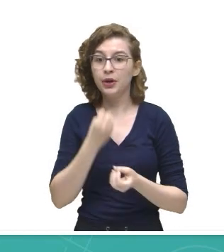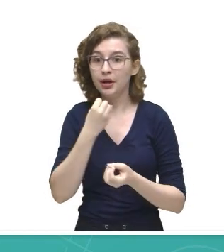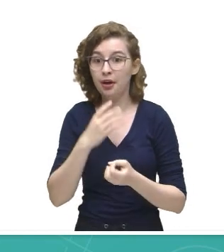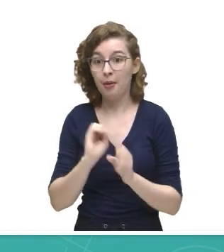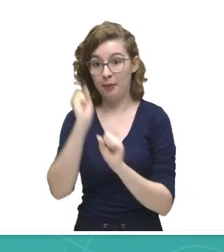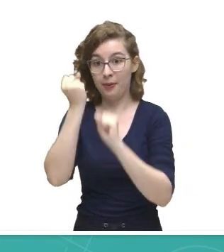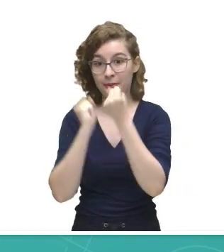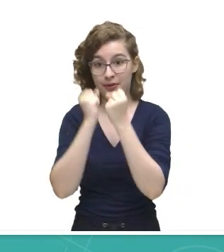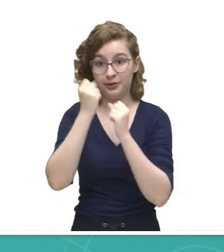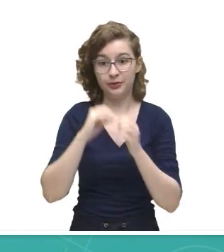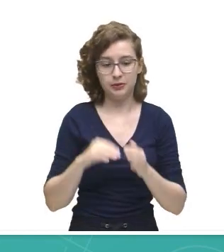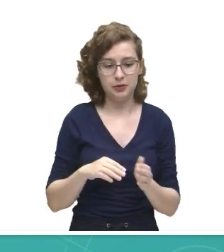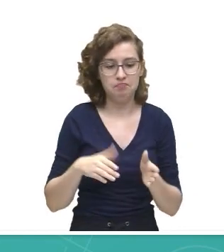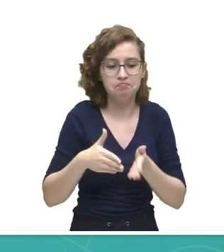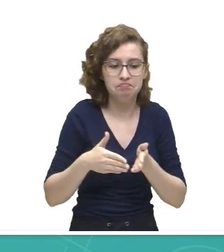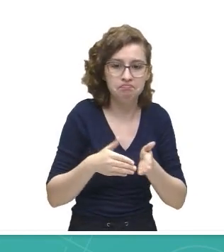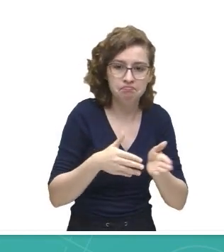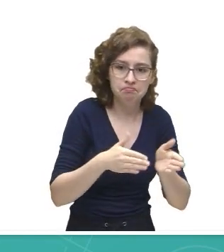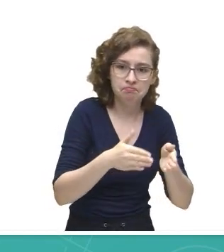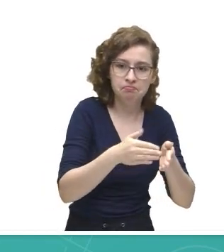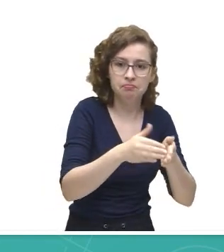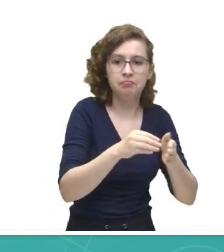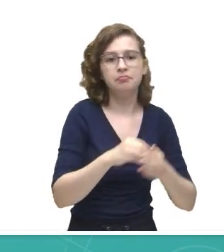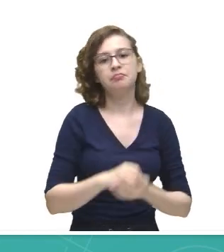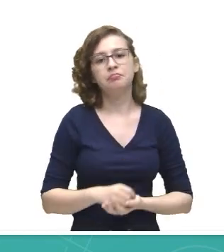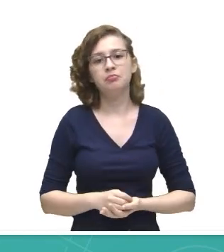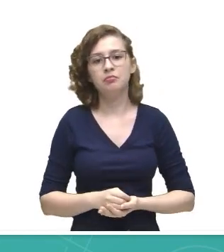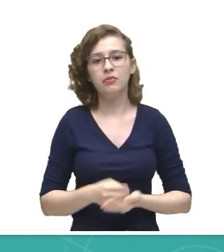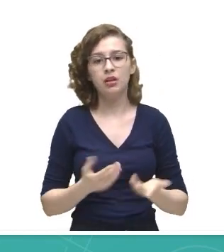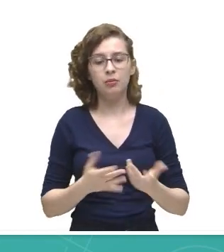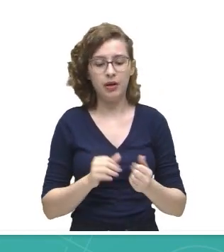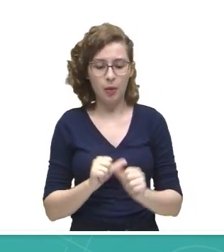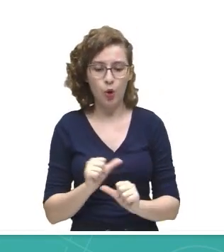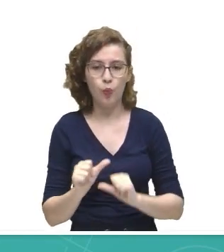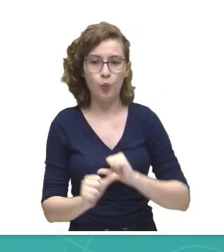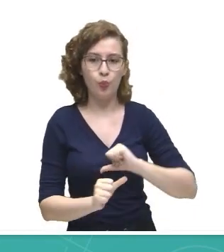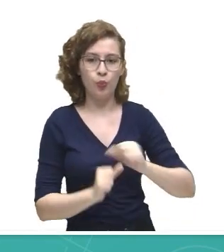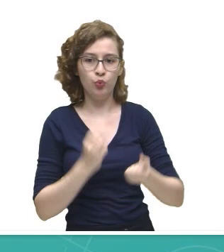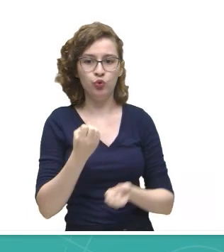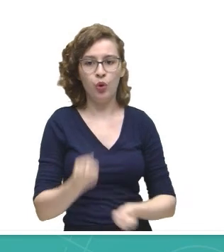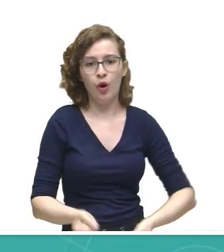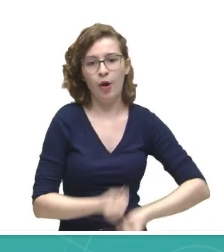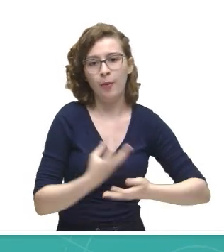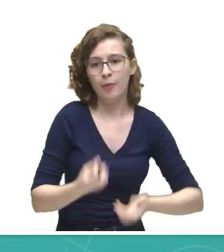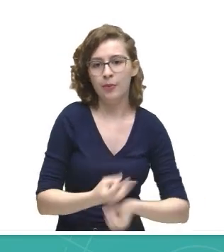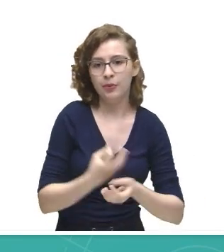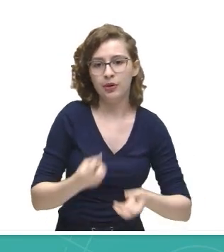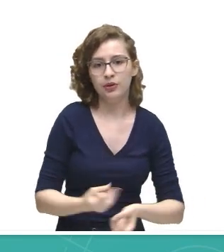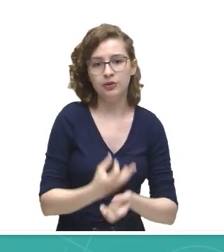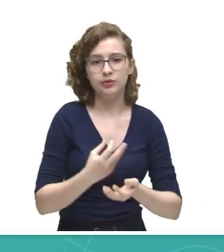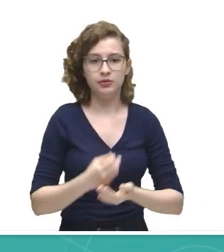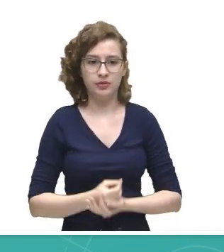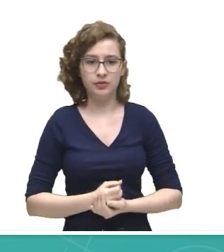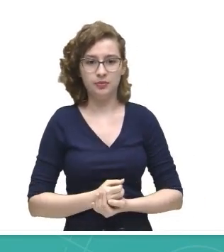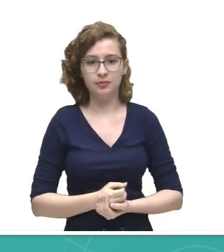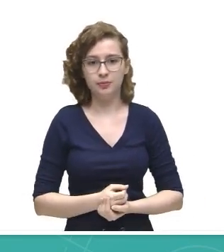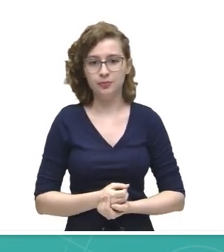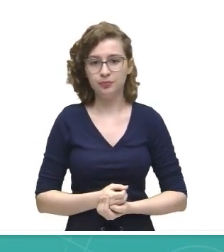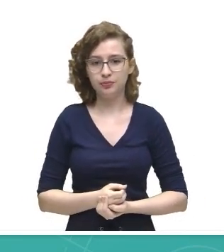Foi responsável ali também por modificar totalmente a produção. Então, esse é um ponto